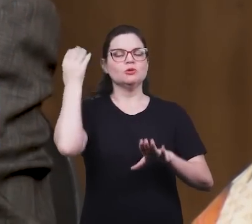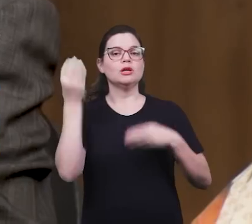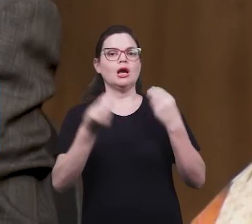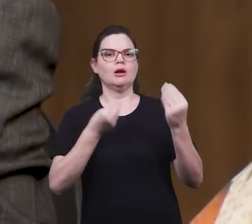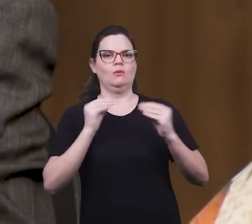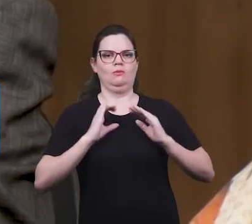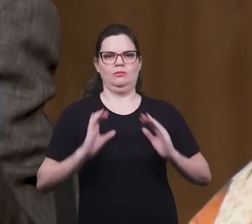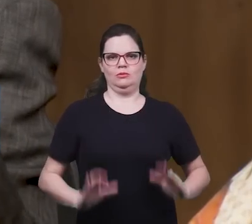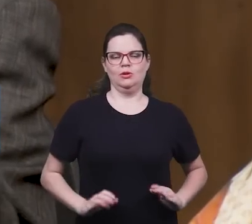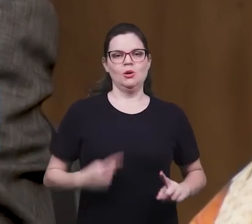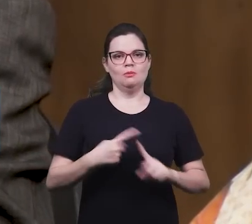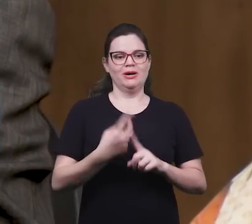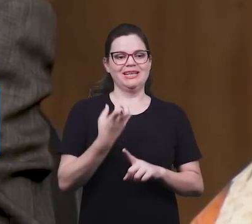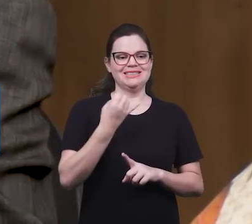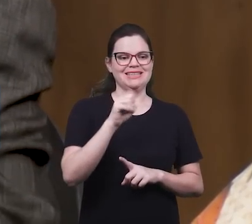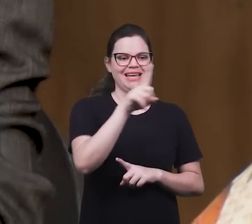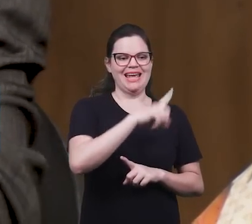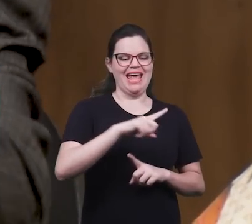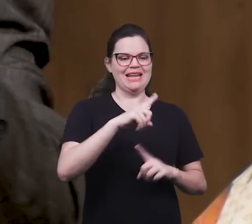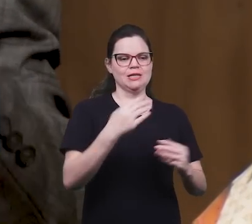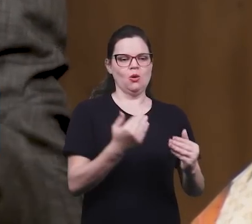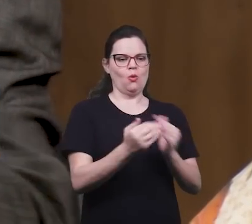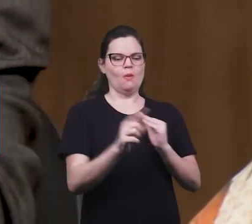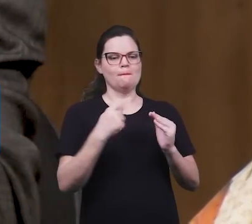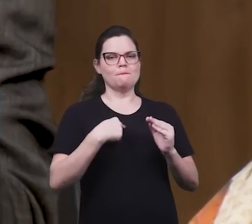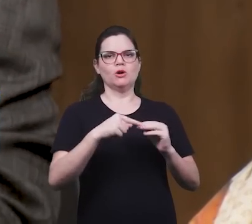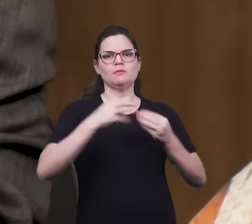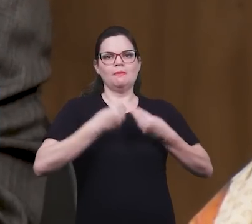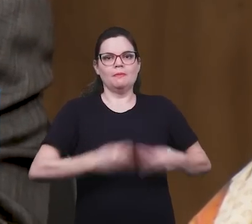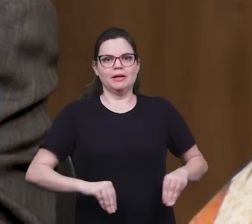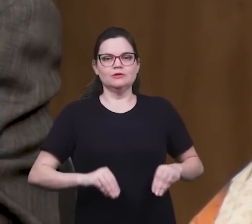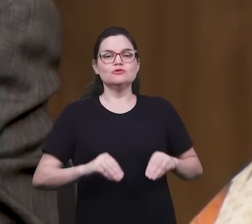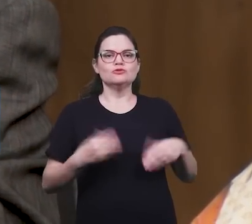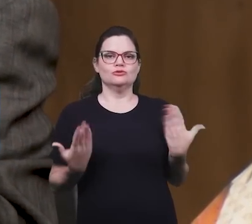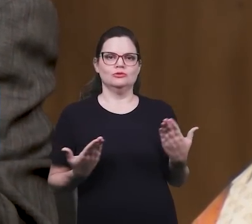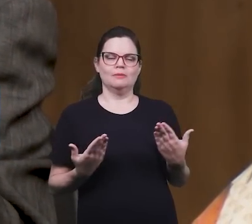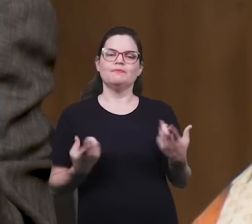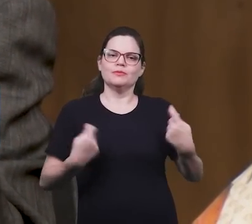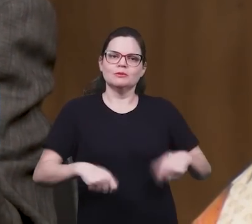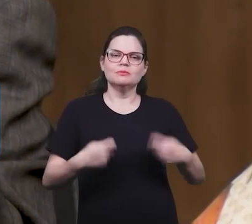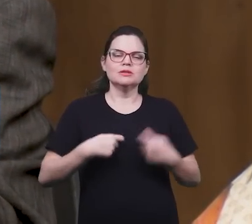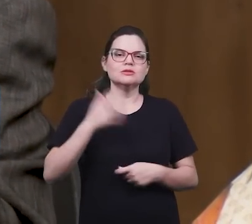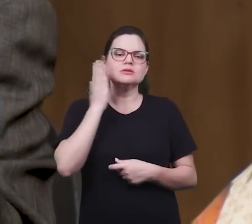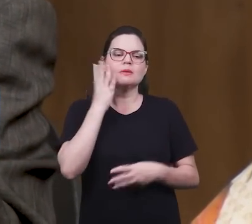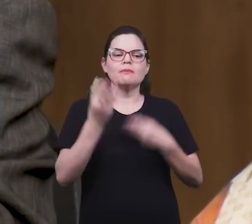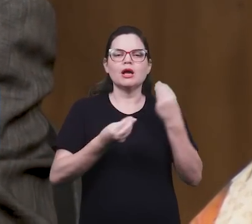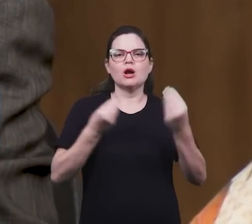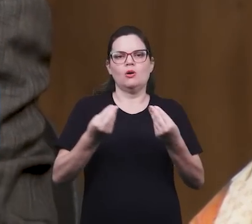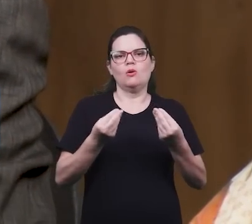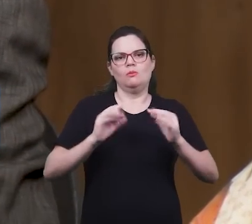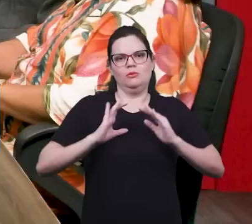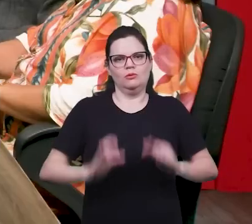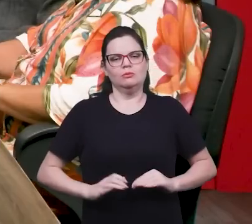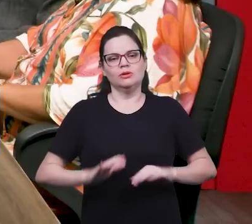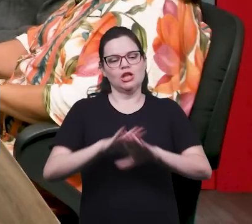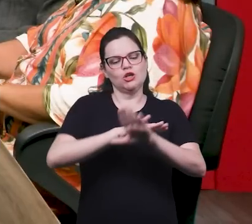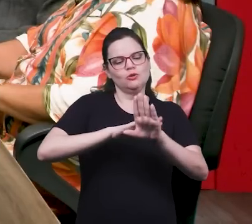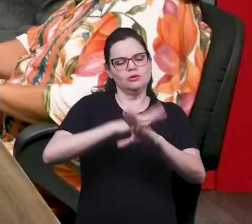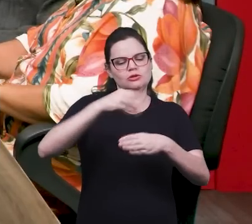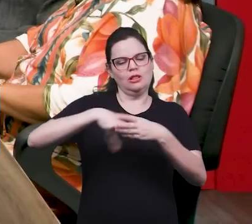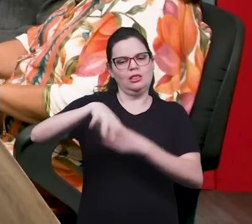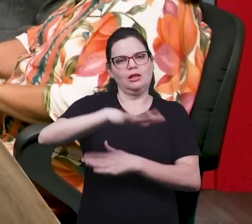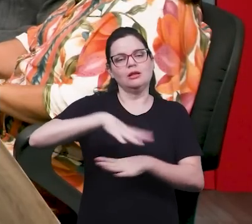avaliação contrária àquilo que, vamos dizer assim, é a ideologia política própria, né, de determinados ambientes dentro dessa área. É